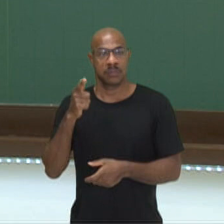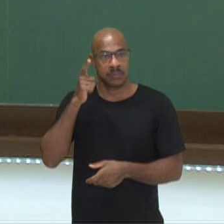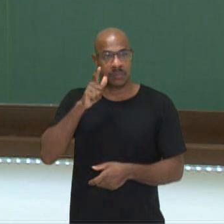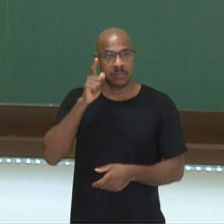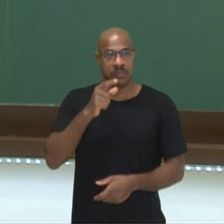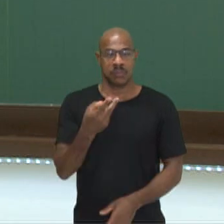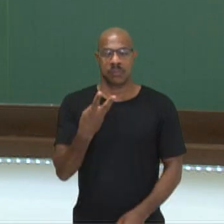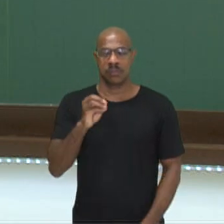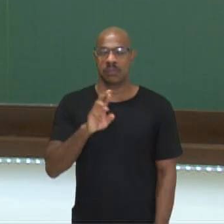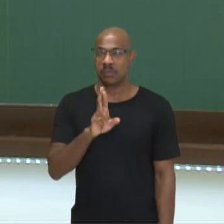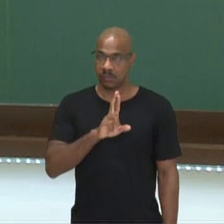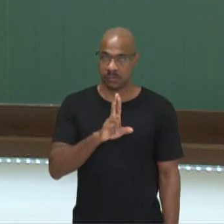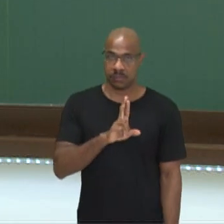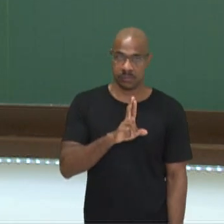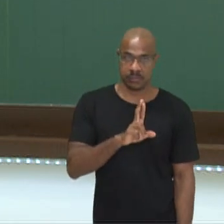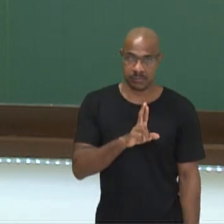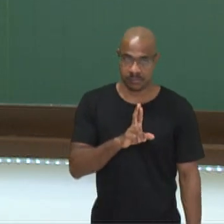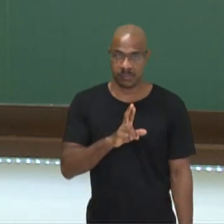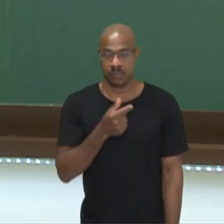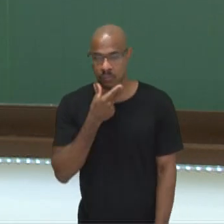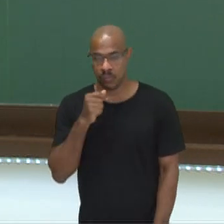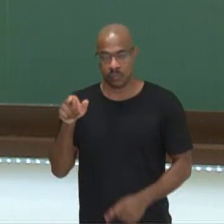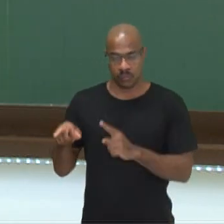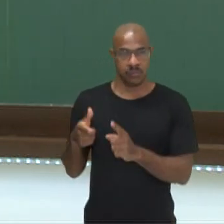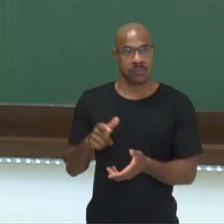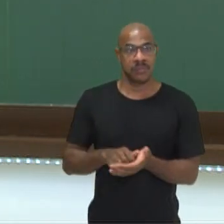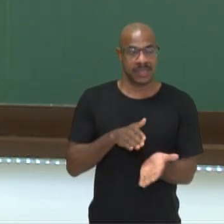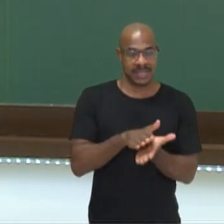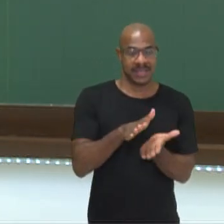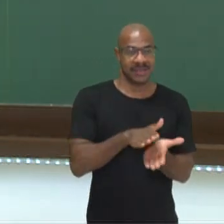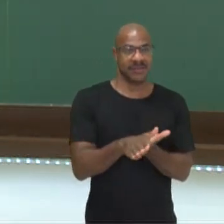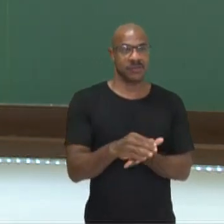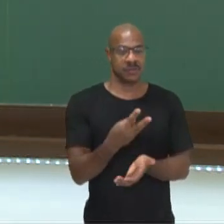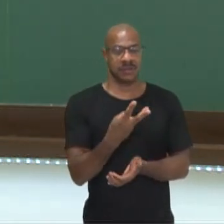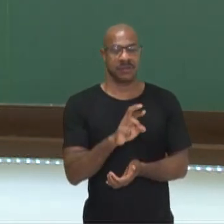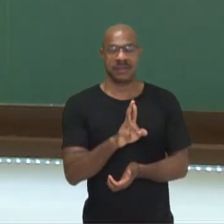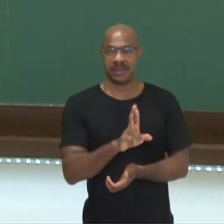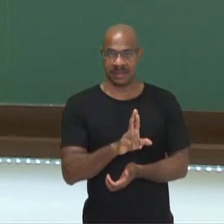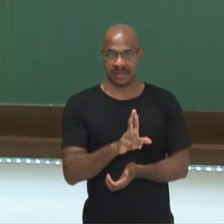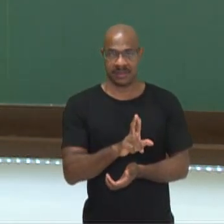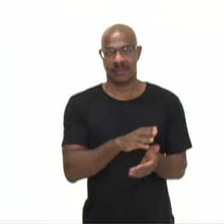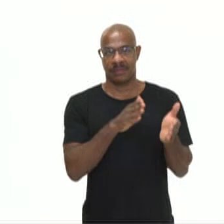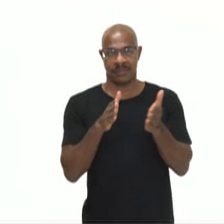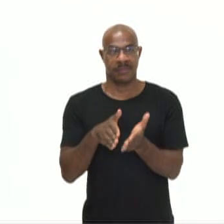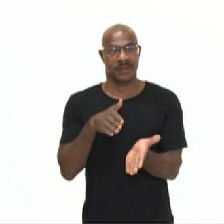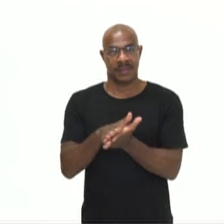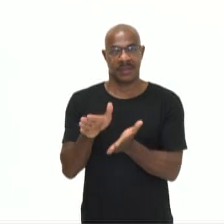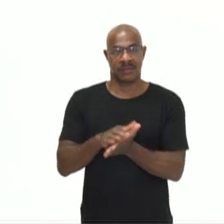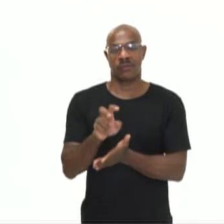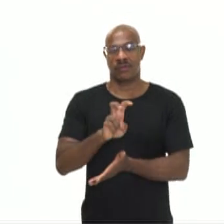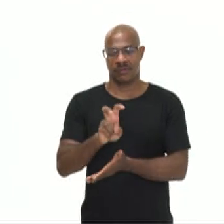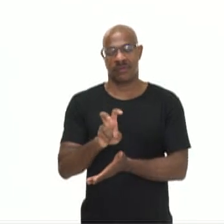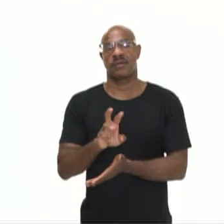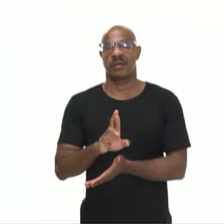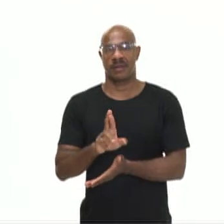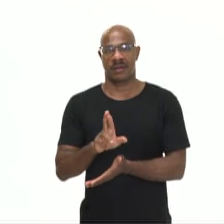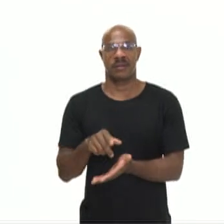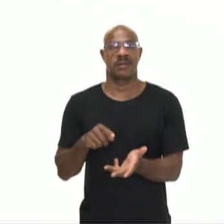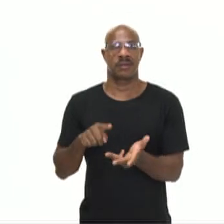recebeu R$ 30, certo? Gastou R$ 3, gastou